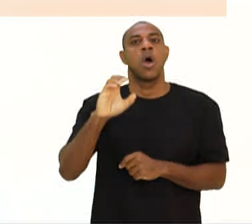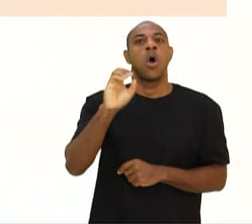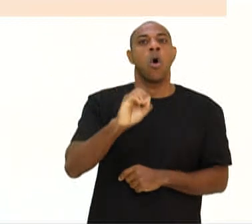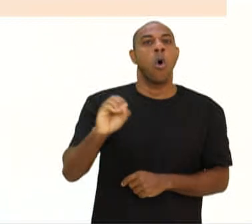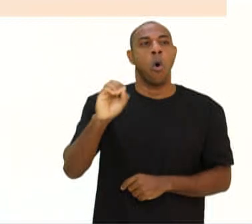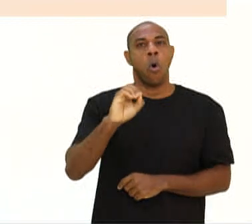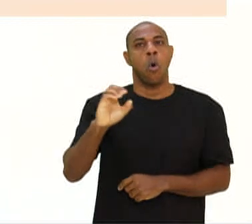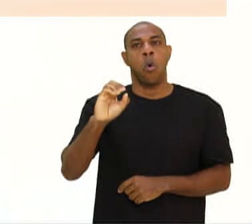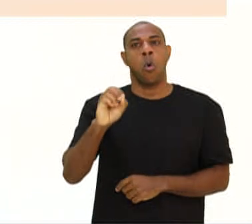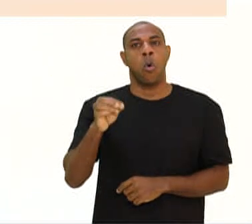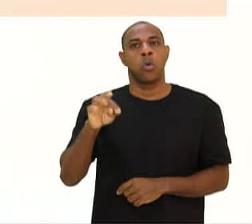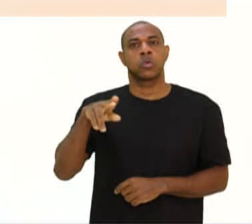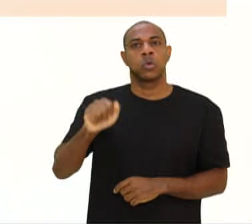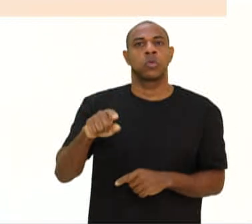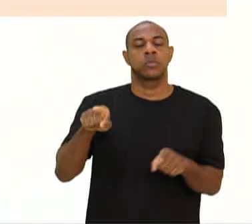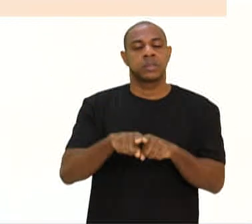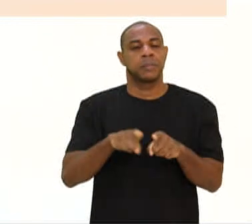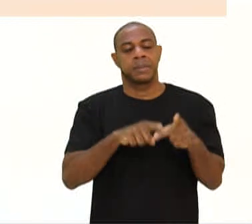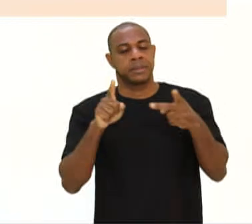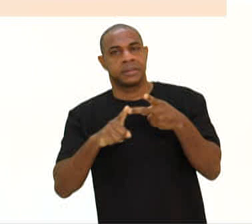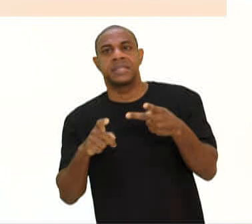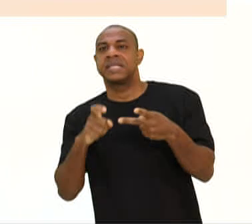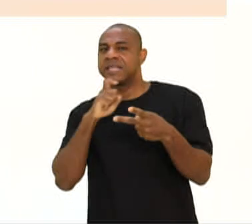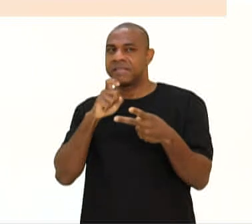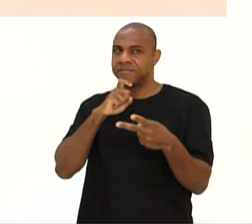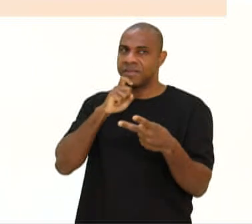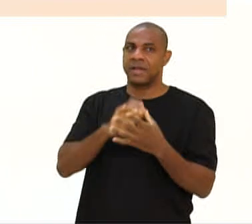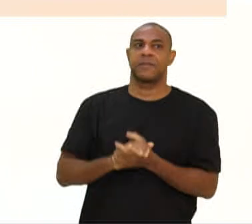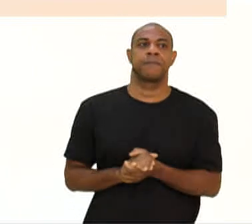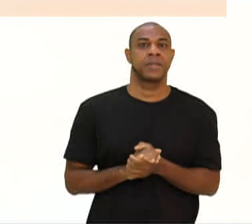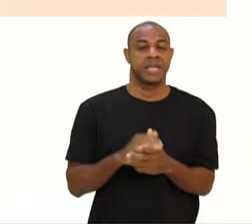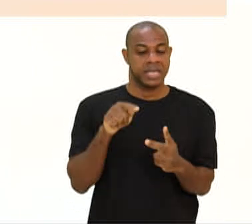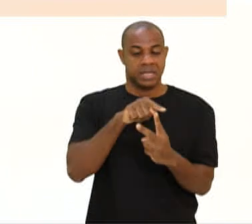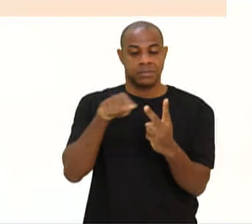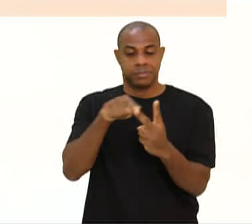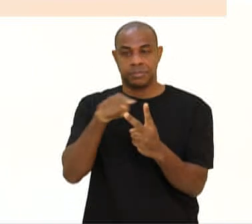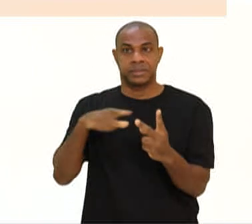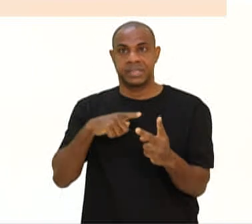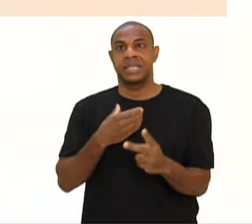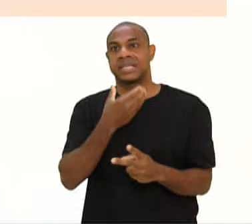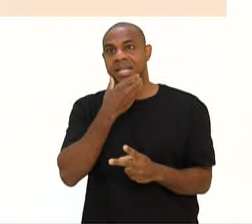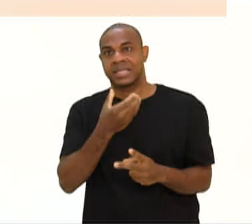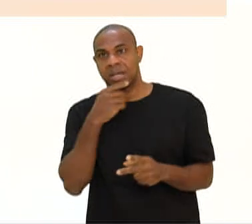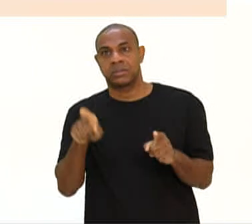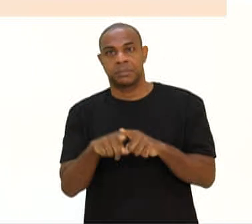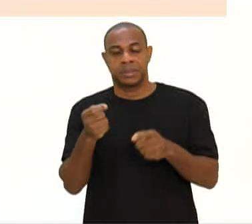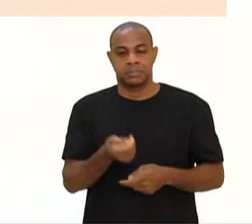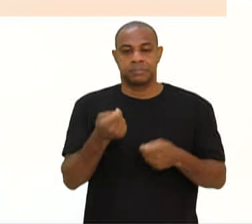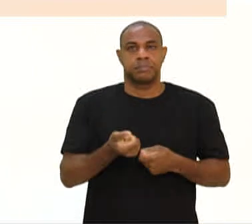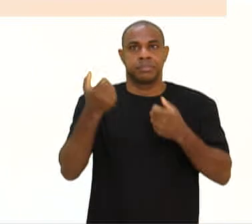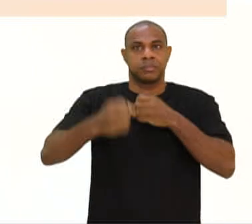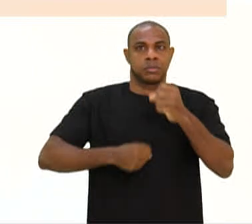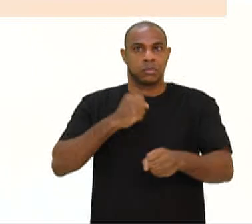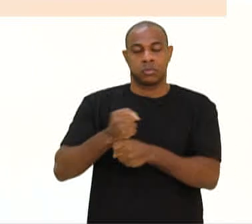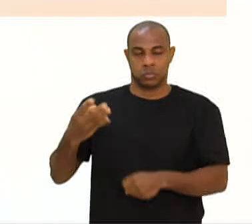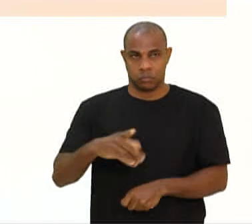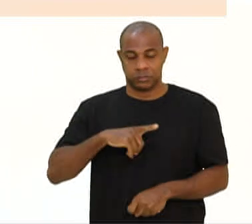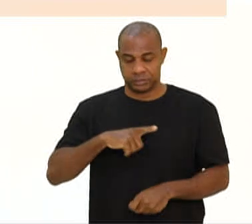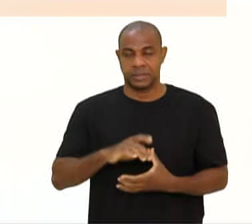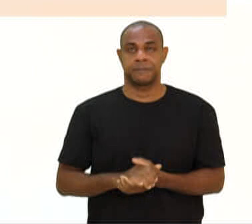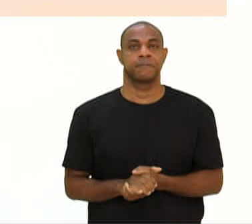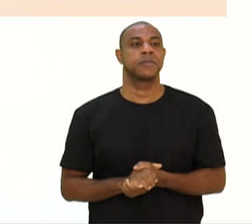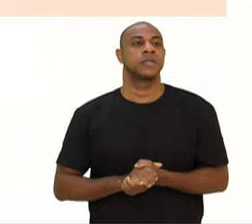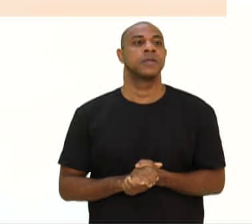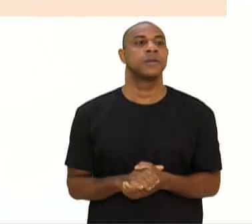desses feriados tem o Natal e tem o Ano Novo, ok? De acordo com o nosso fragmento, what does the